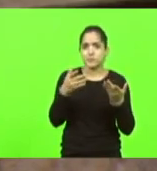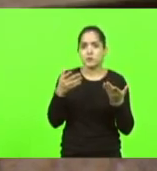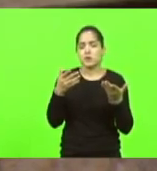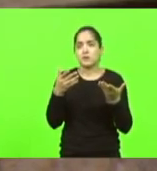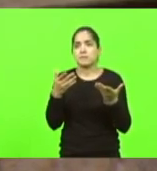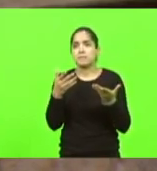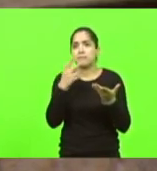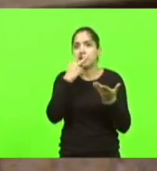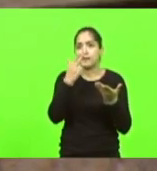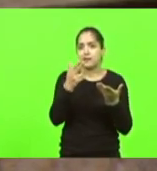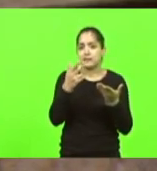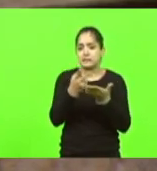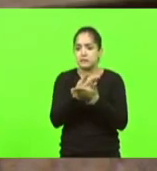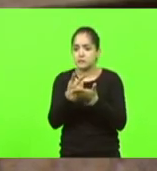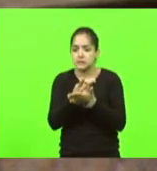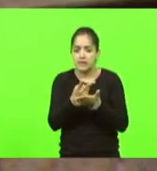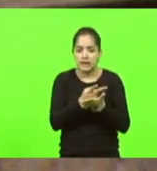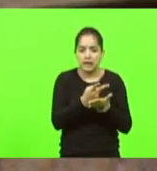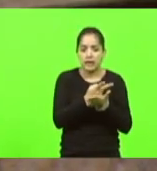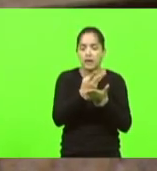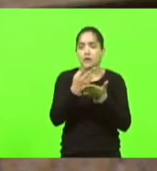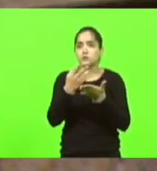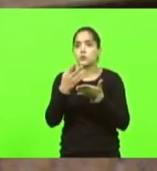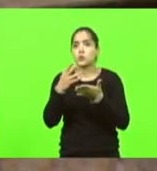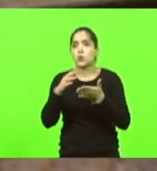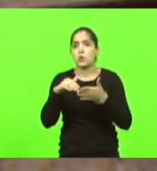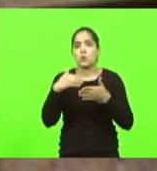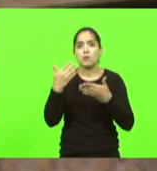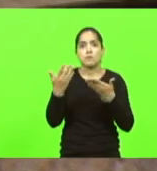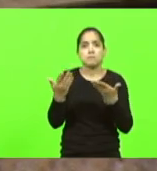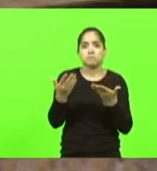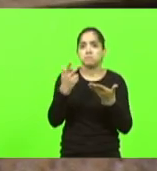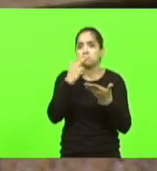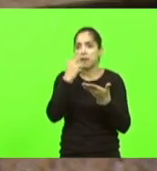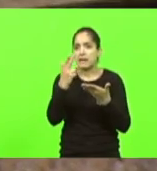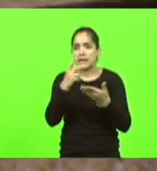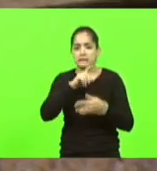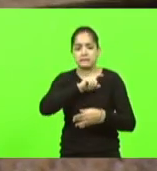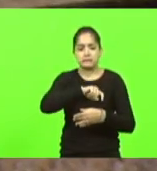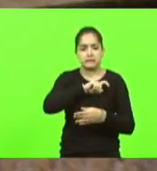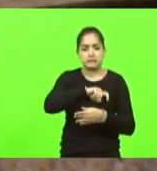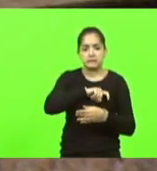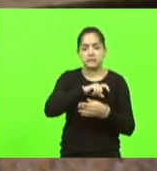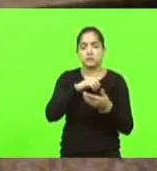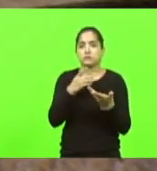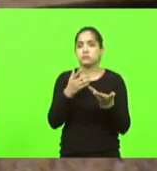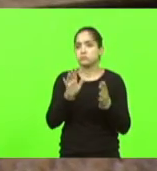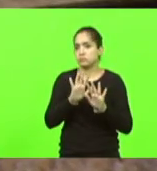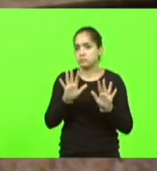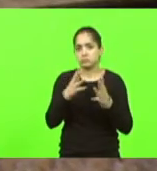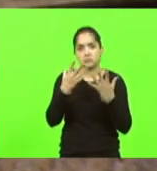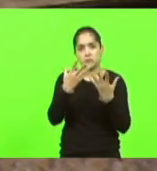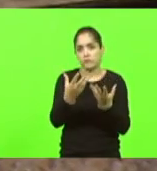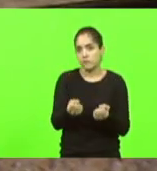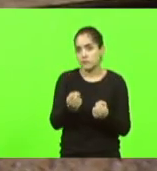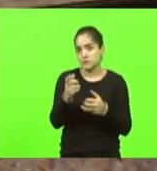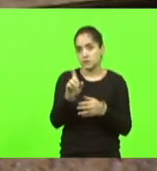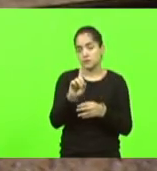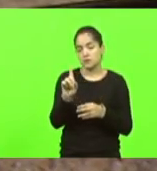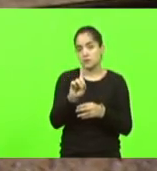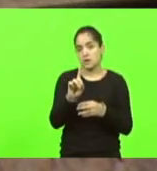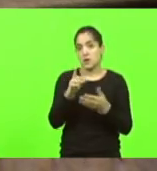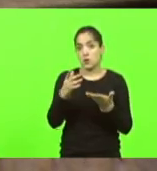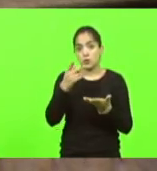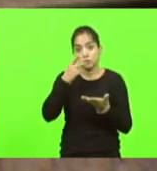algo errado Como Se nós estivéssemos fazendo algo de mal intenção aqui dentro vou aceitar aceitar isso